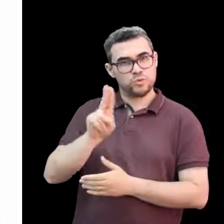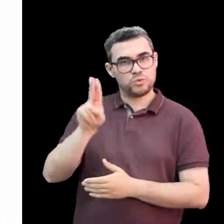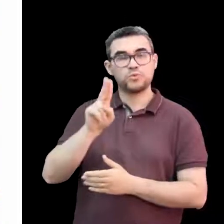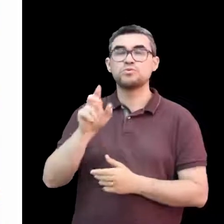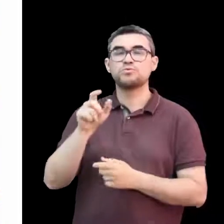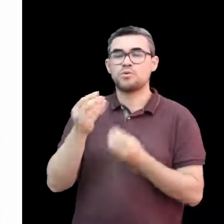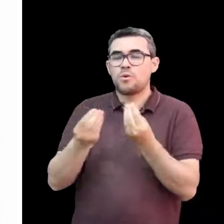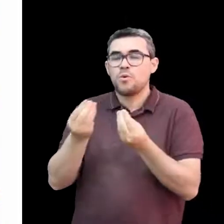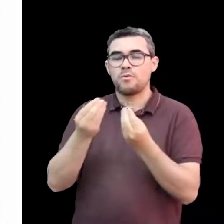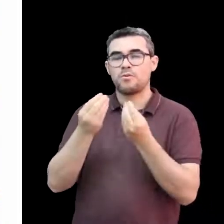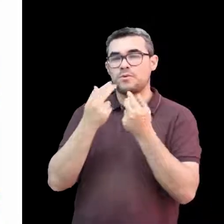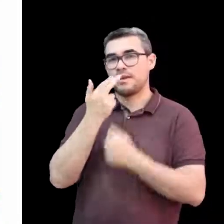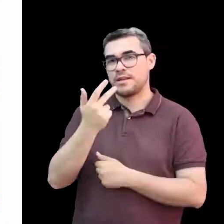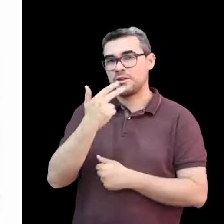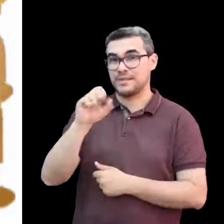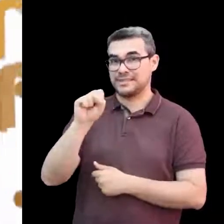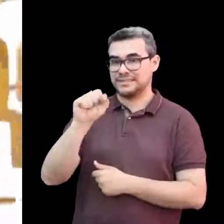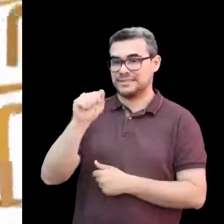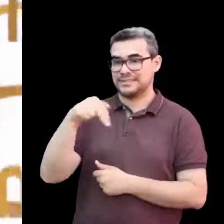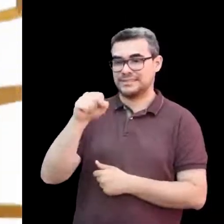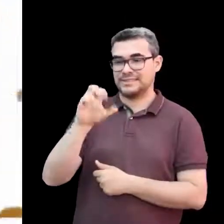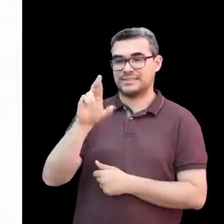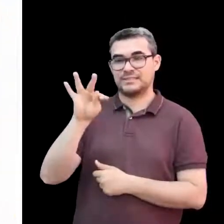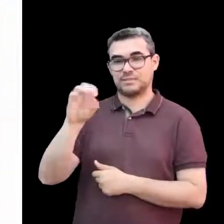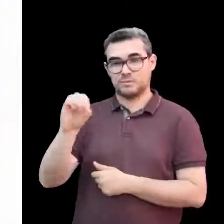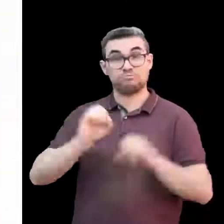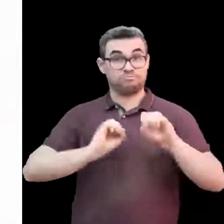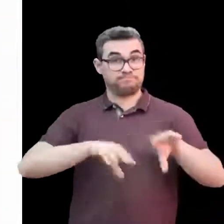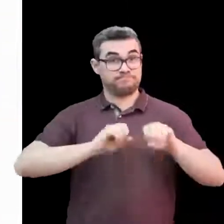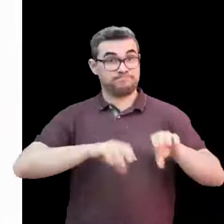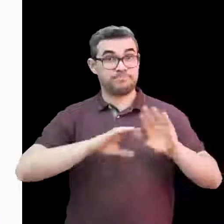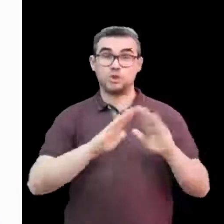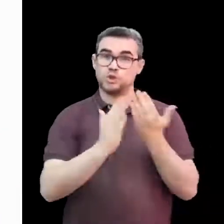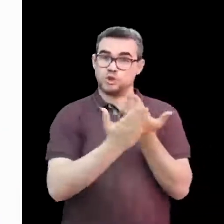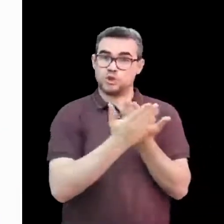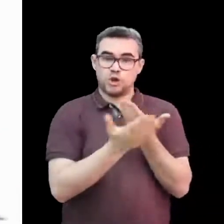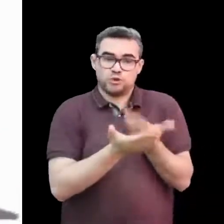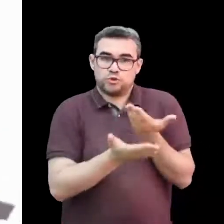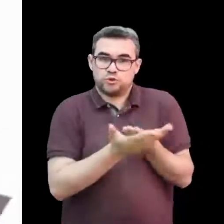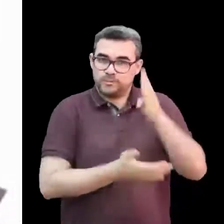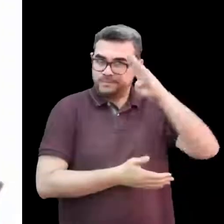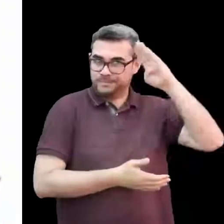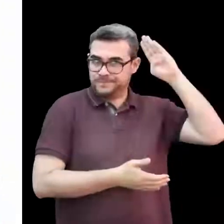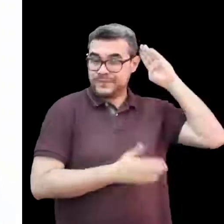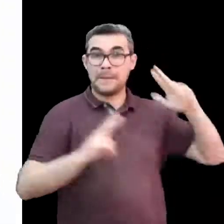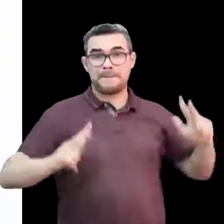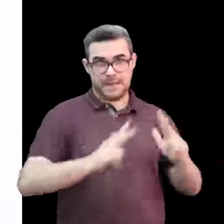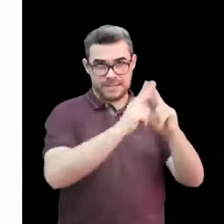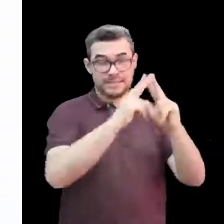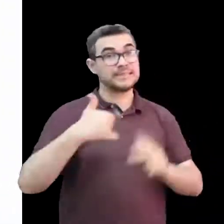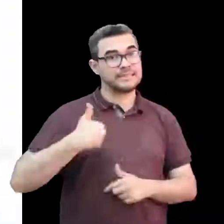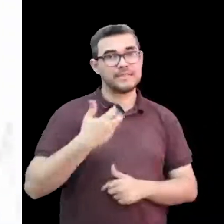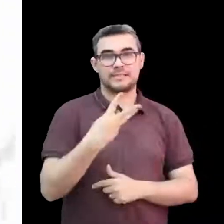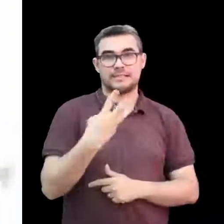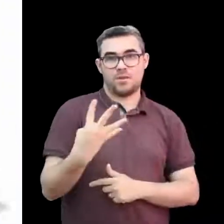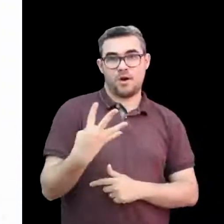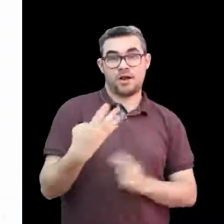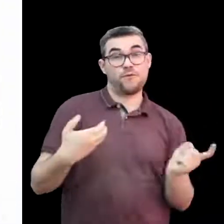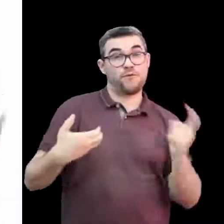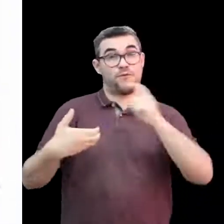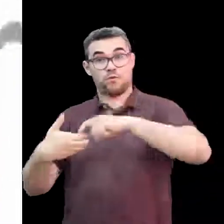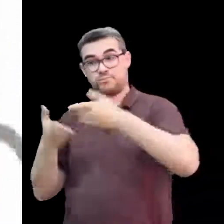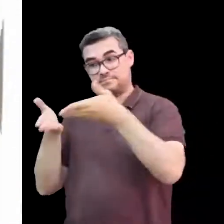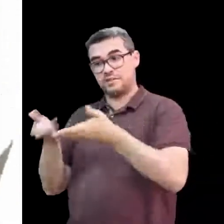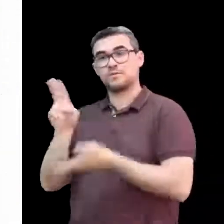na Universidade de Leipzig. Lecionou na Escola Prática de Altos Estudos em Paris e, aos 34 anos, voltou